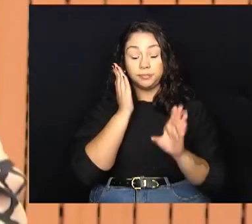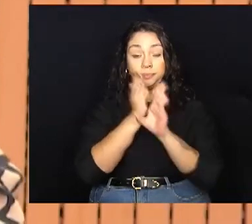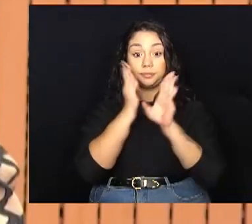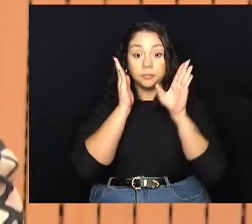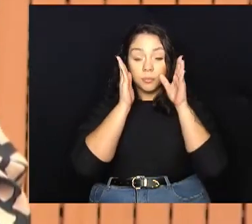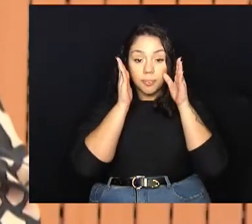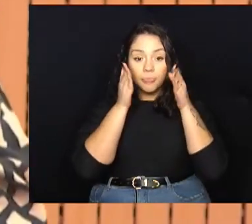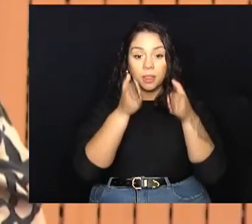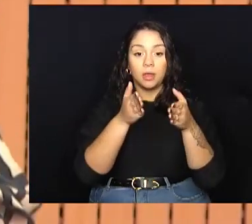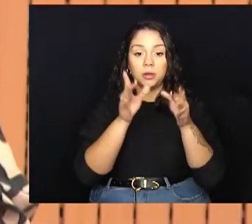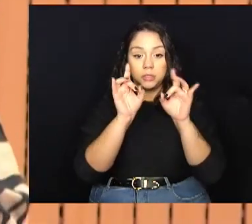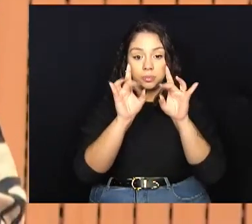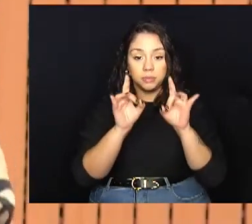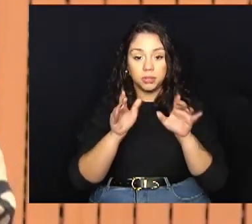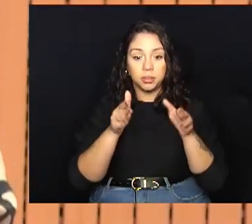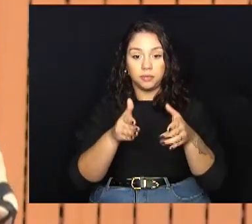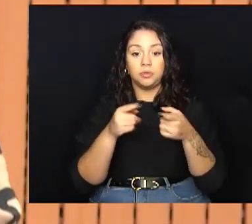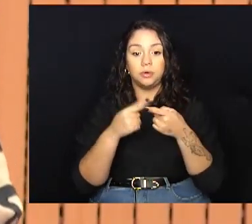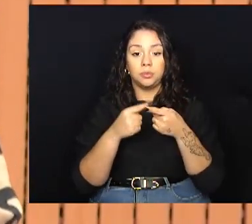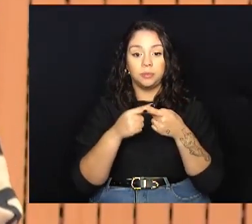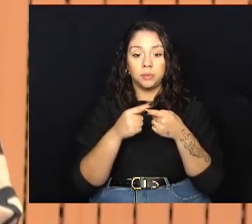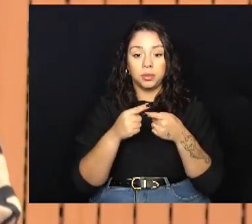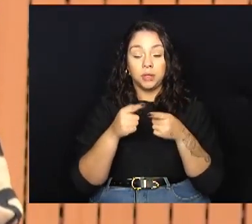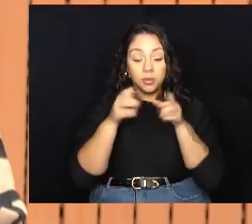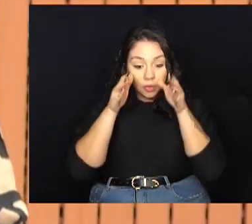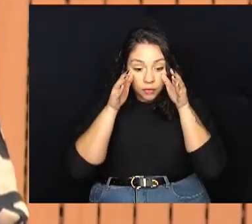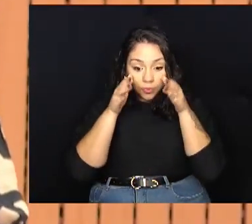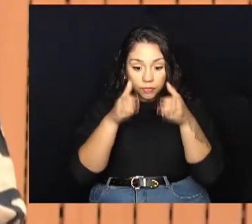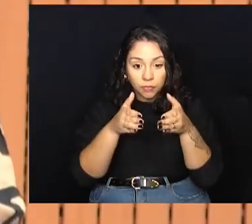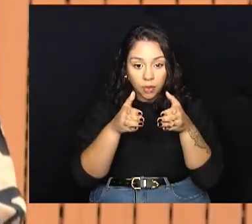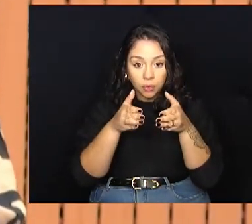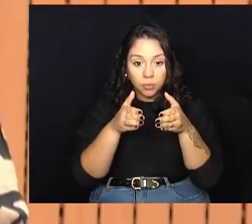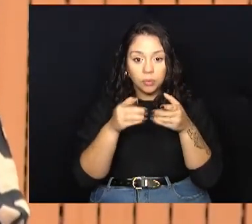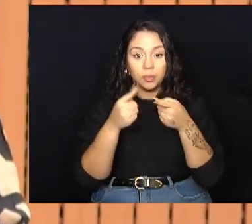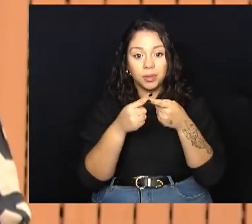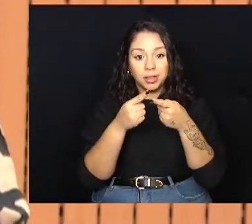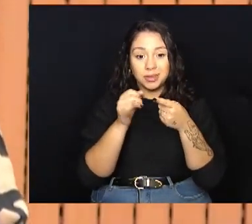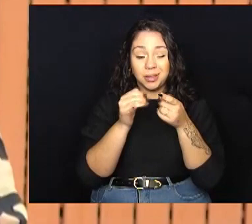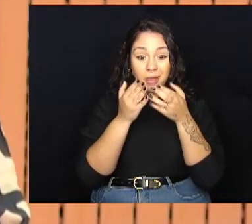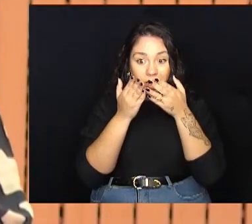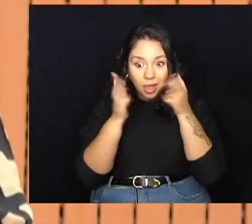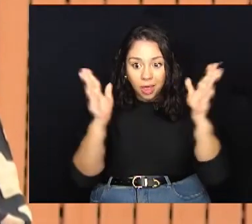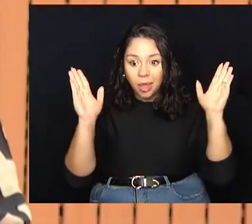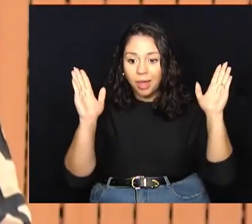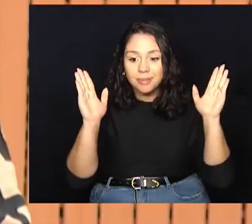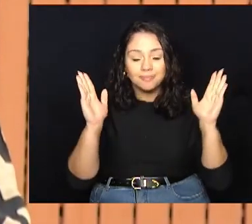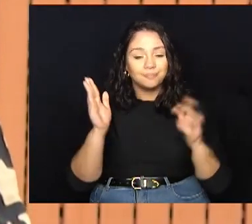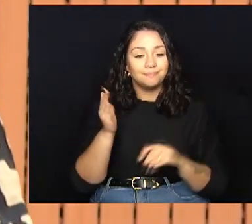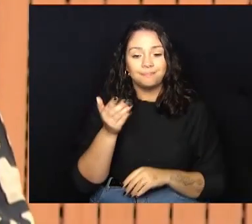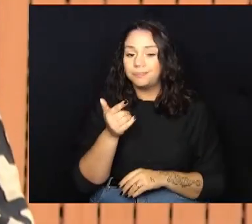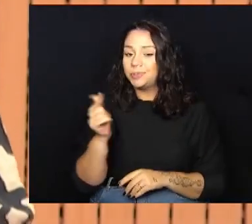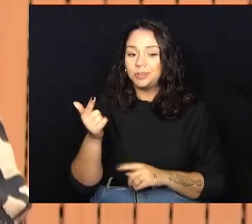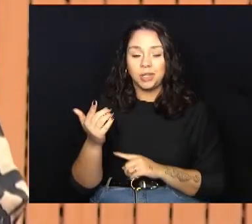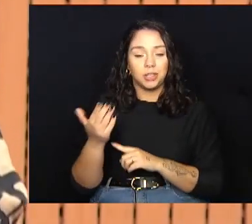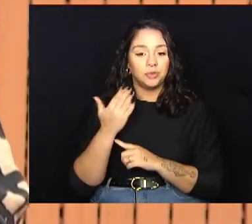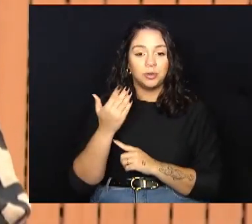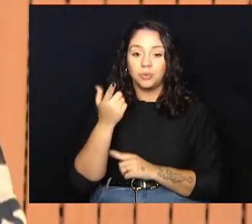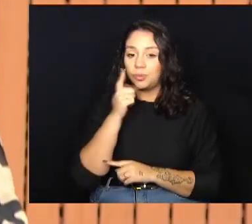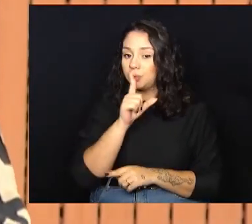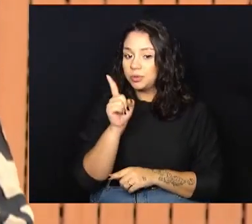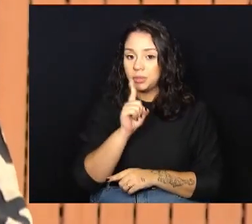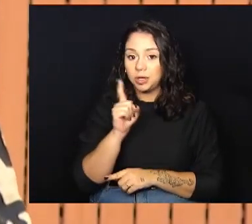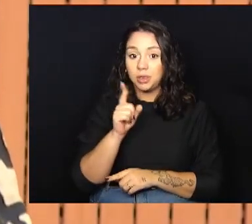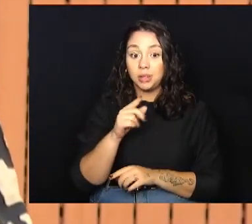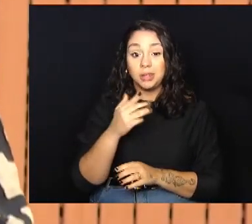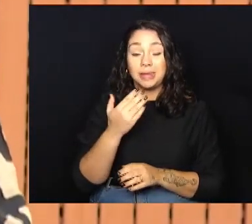opinião é que seja bastante específico porque eu acho que o foco amplo demais não tem traz da gente não conseguiu nenhum país